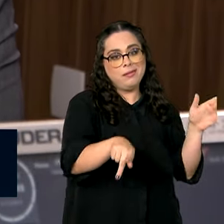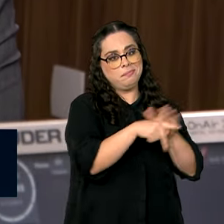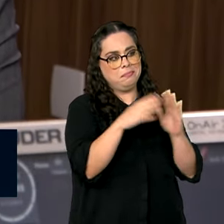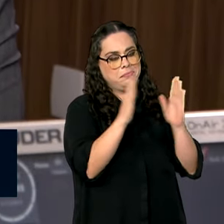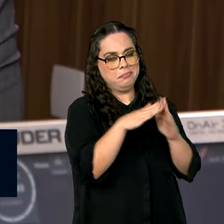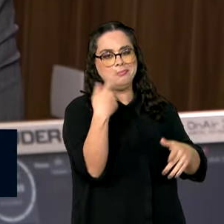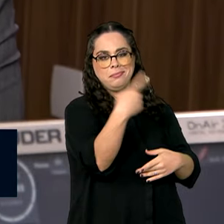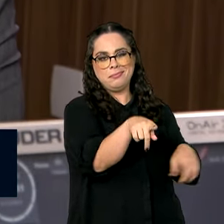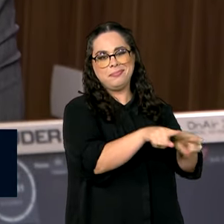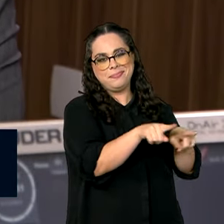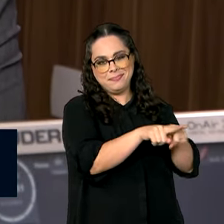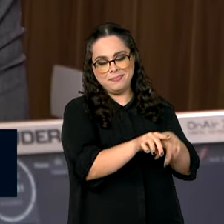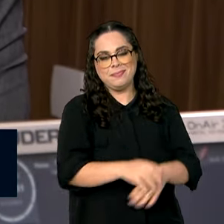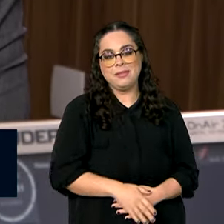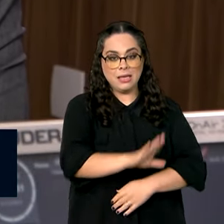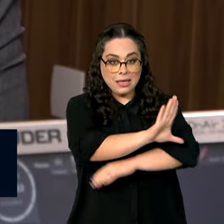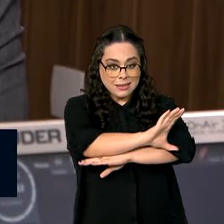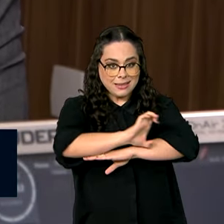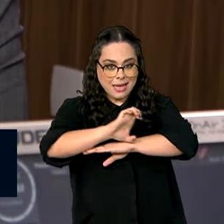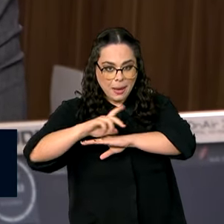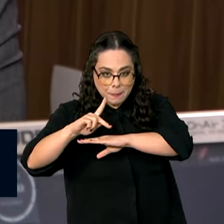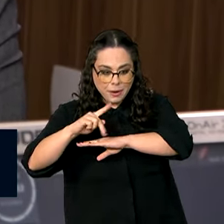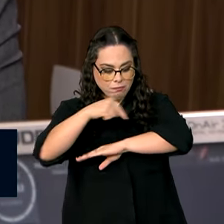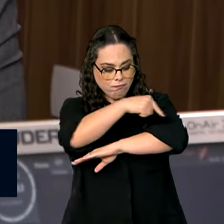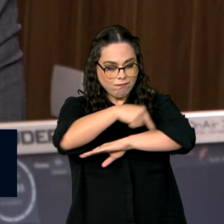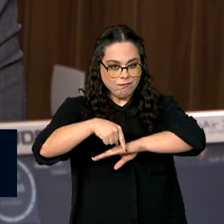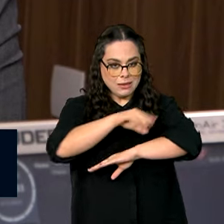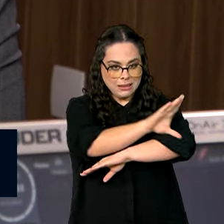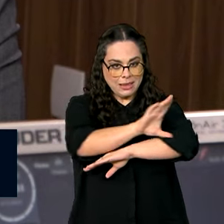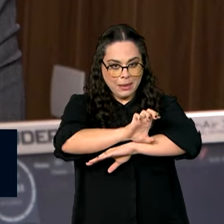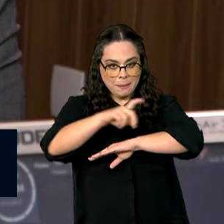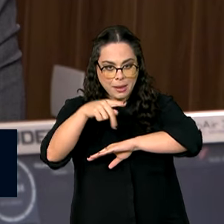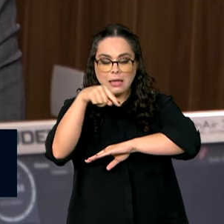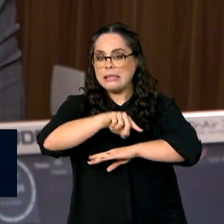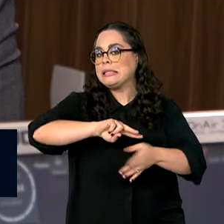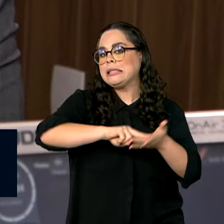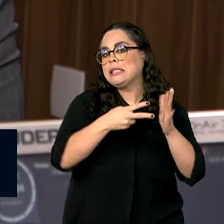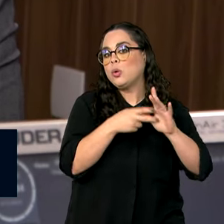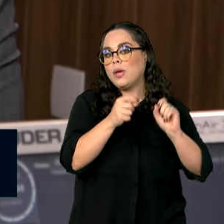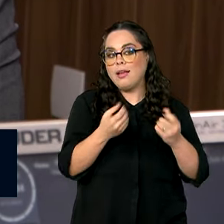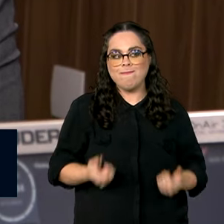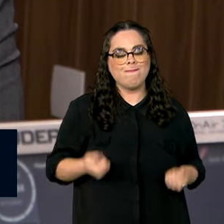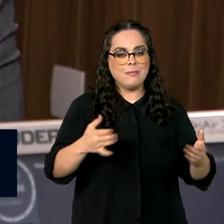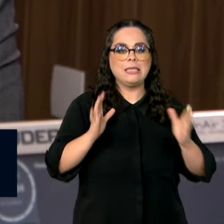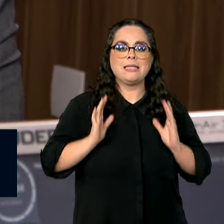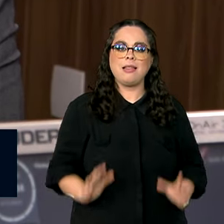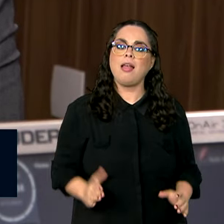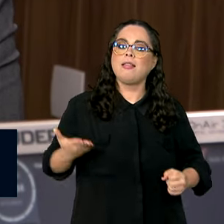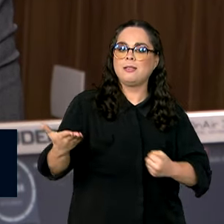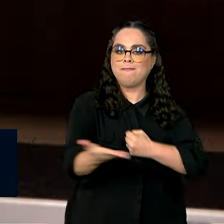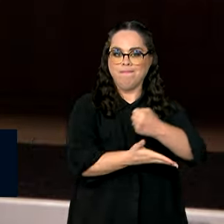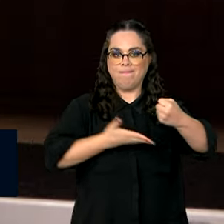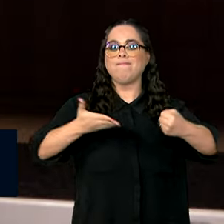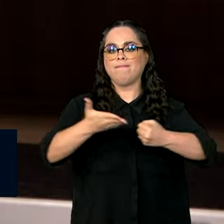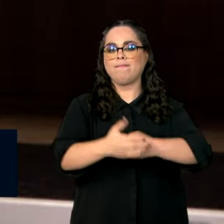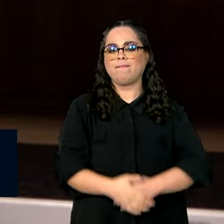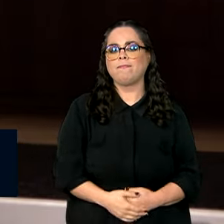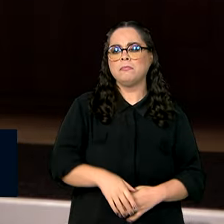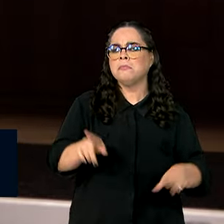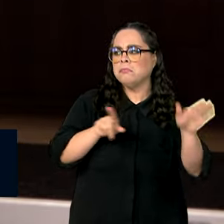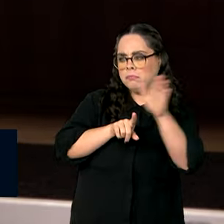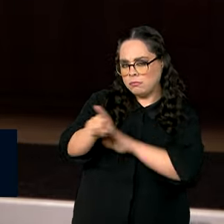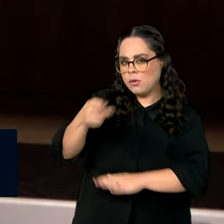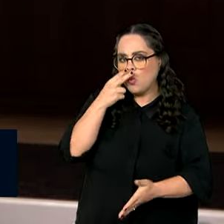então e ter um CEP é e o significado da Cidadania para essas pessoas os Correios já mapearam